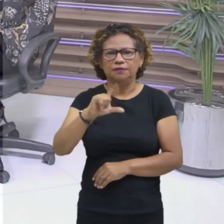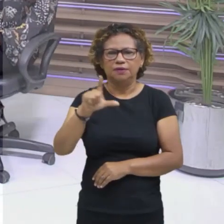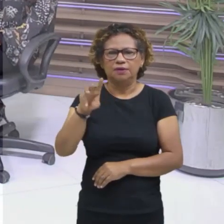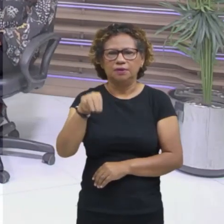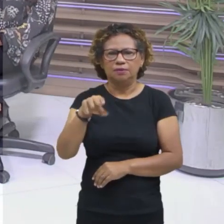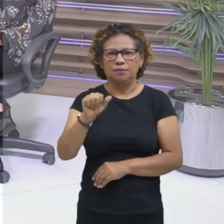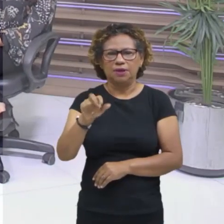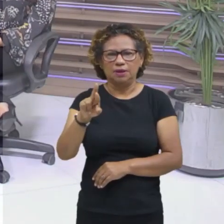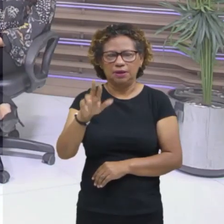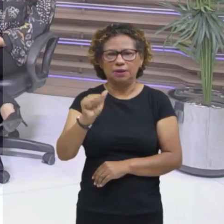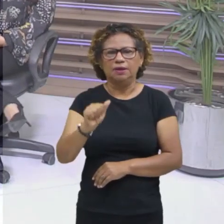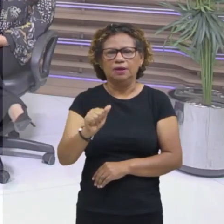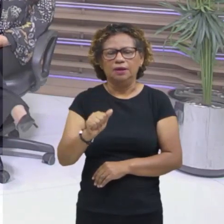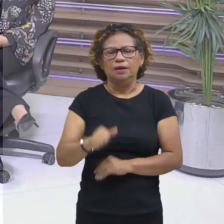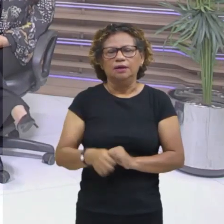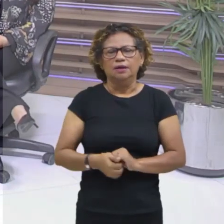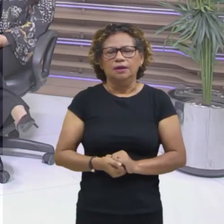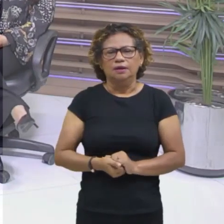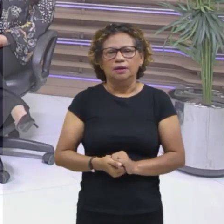do professor